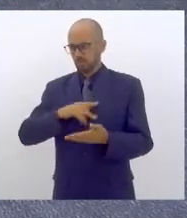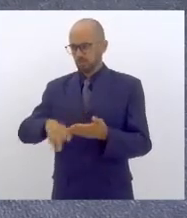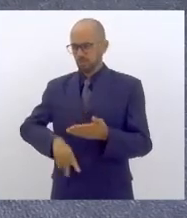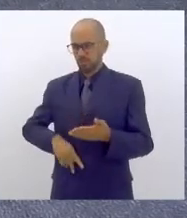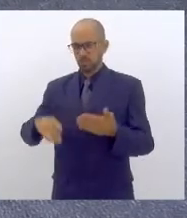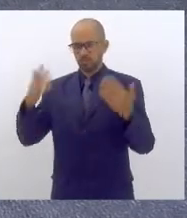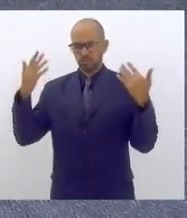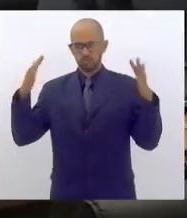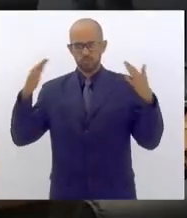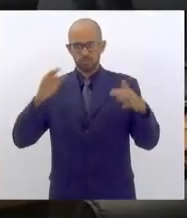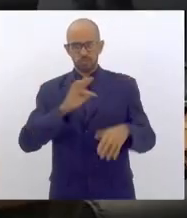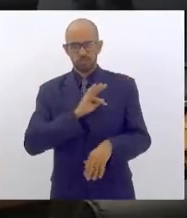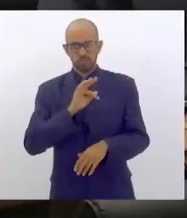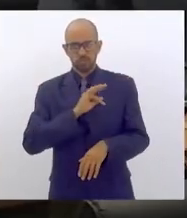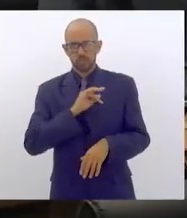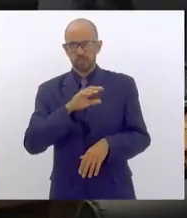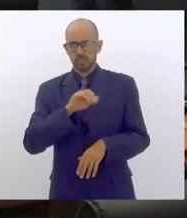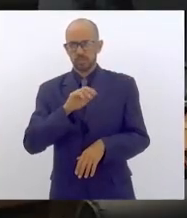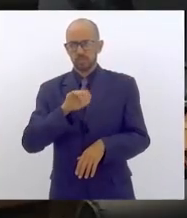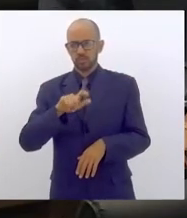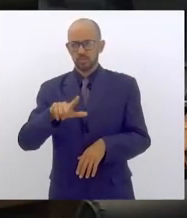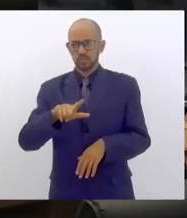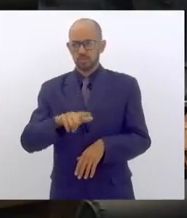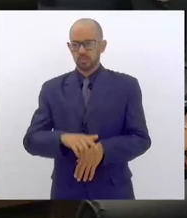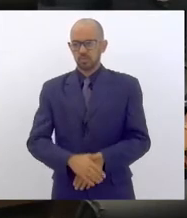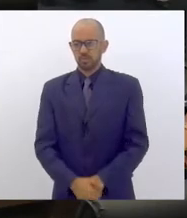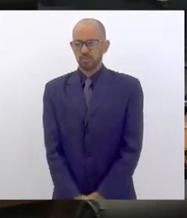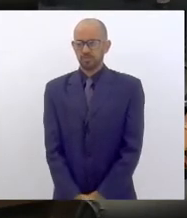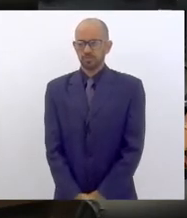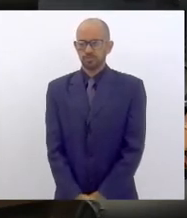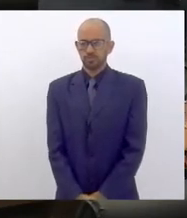Polícia Civil. Viva!